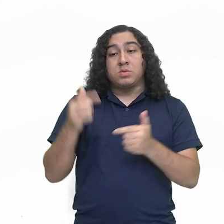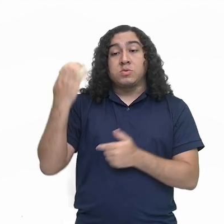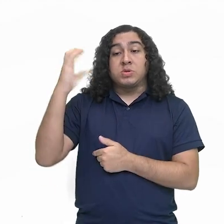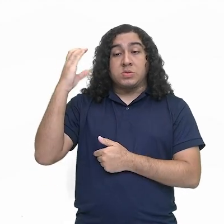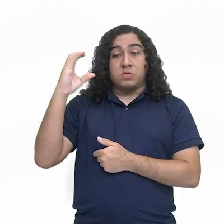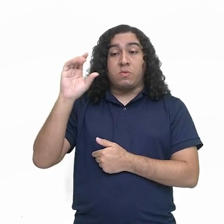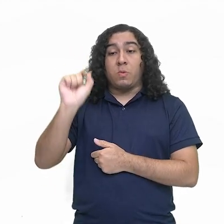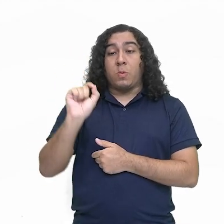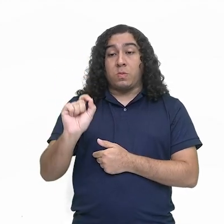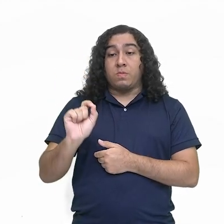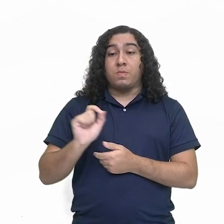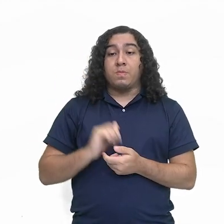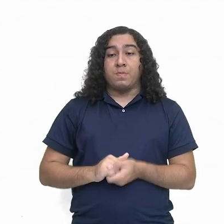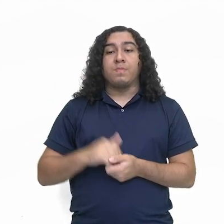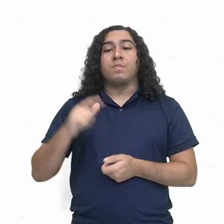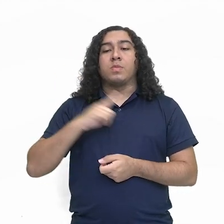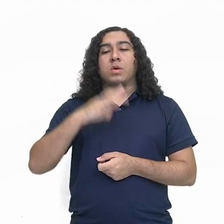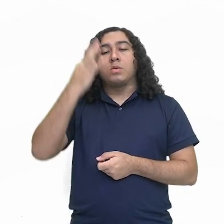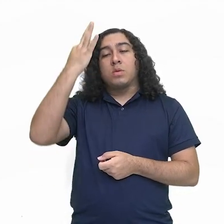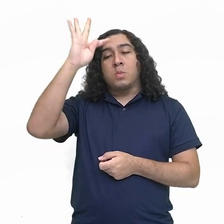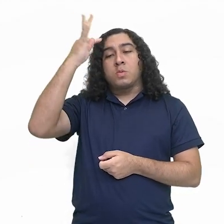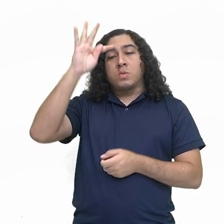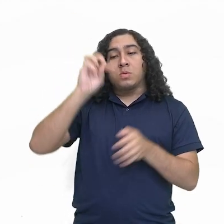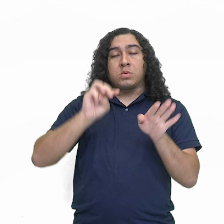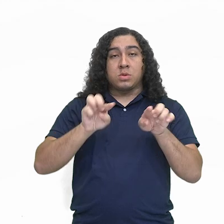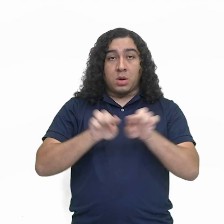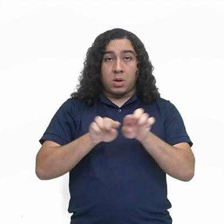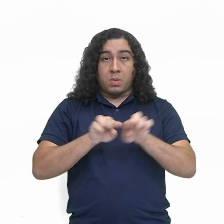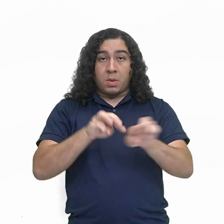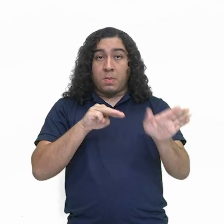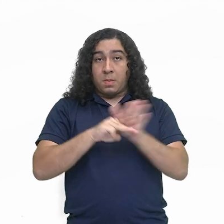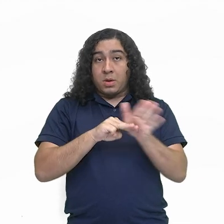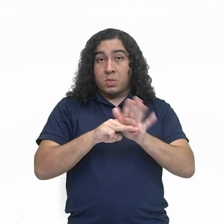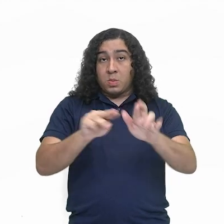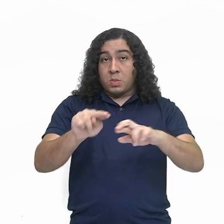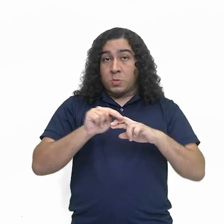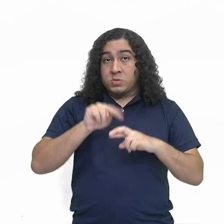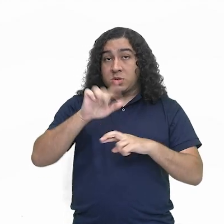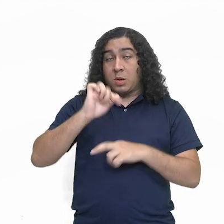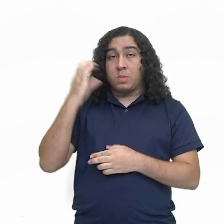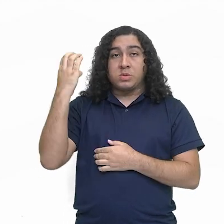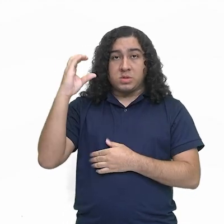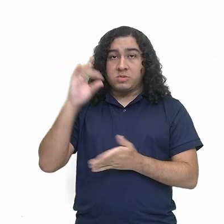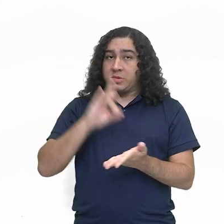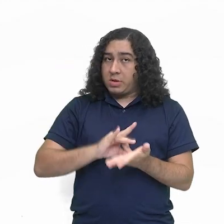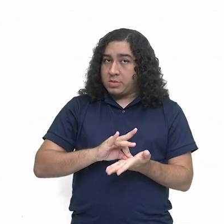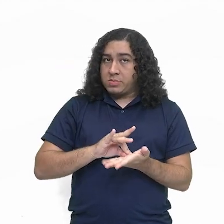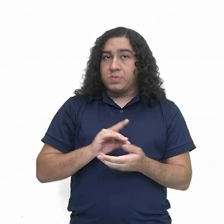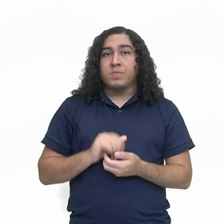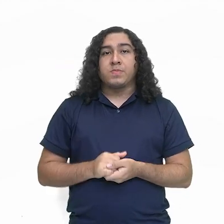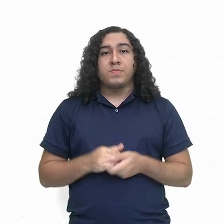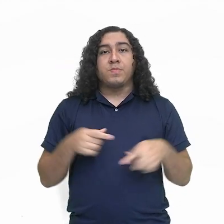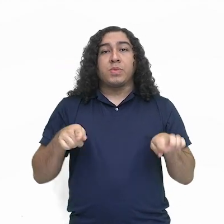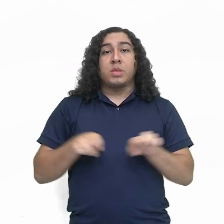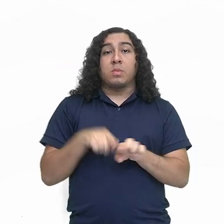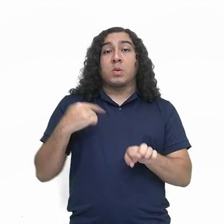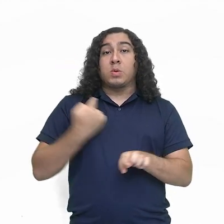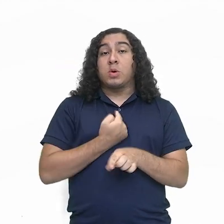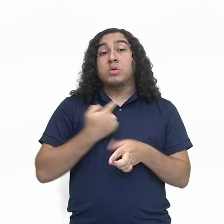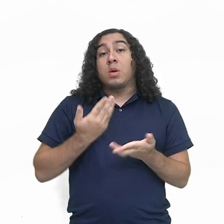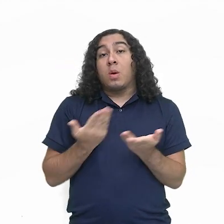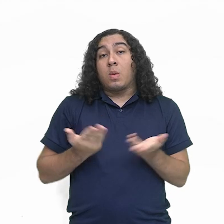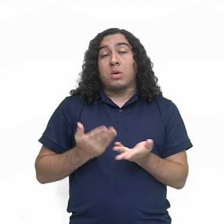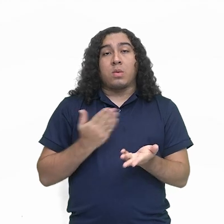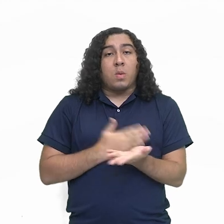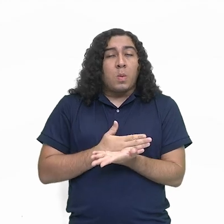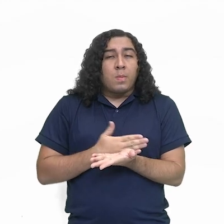a partir de teorias e métodos, por isso ela é uma ciência, né? E nós vamos ver como que começou,